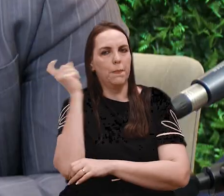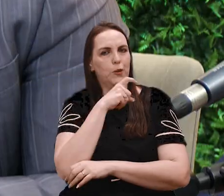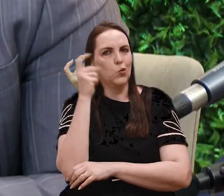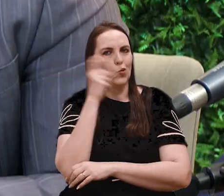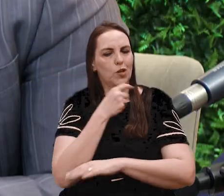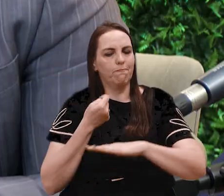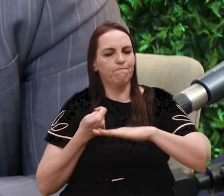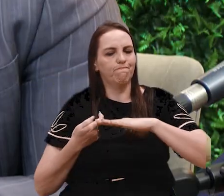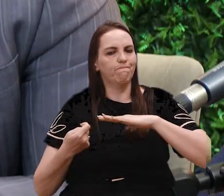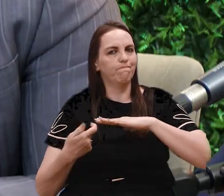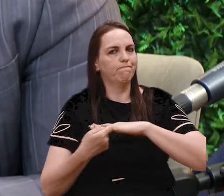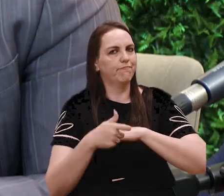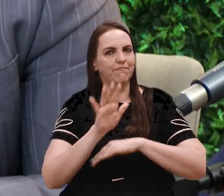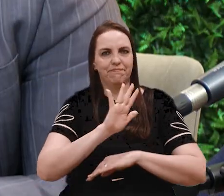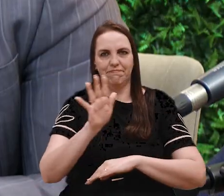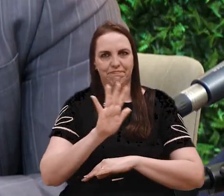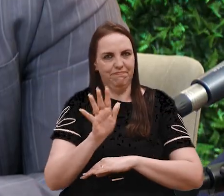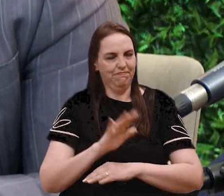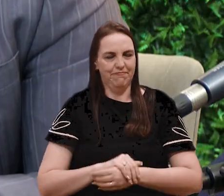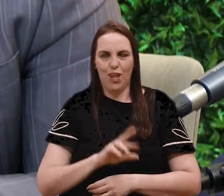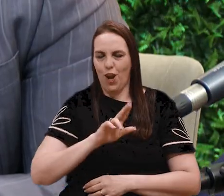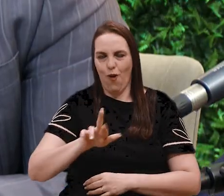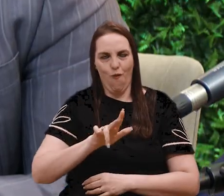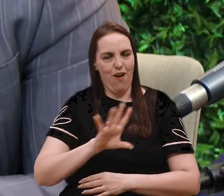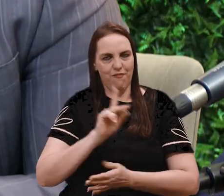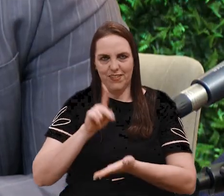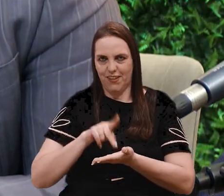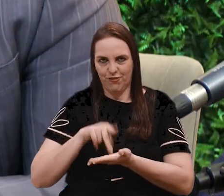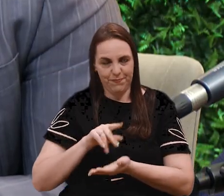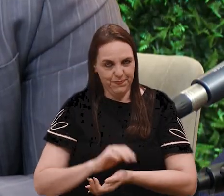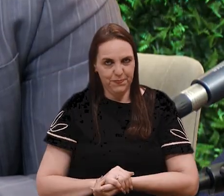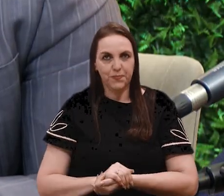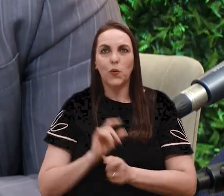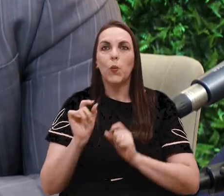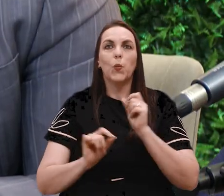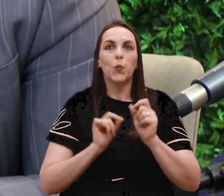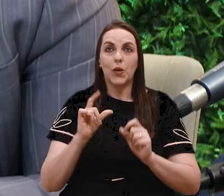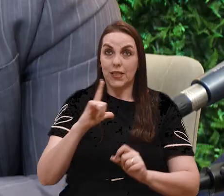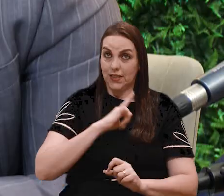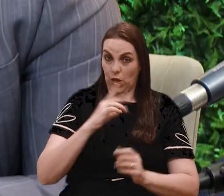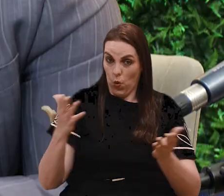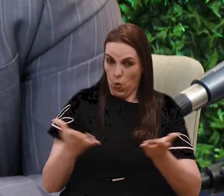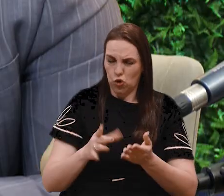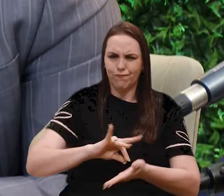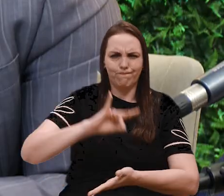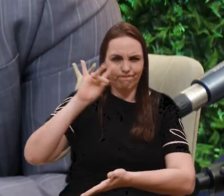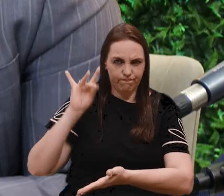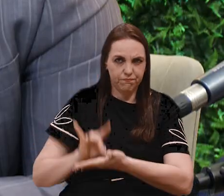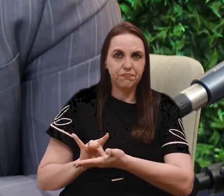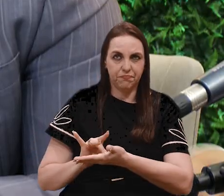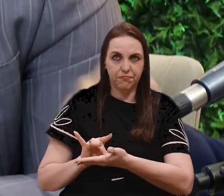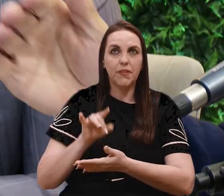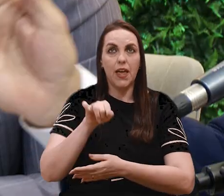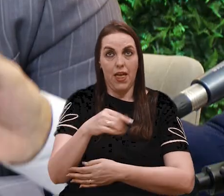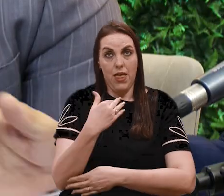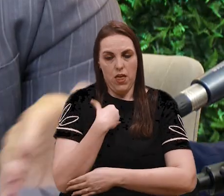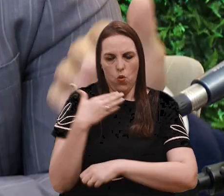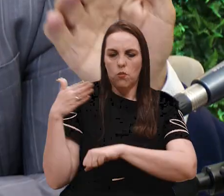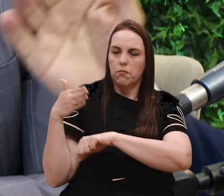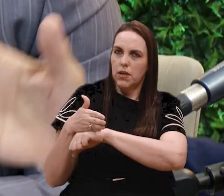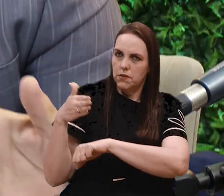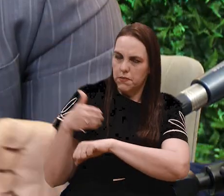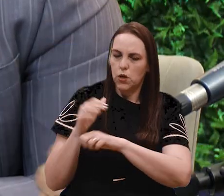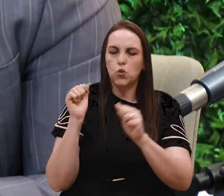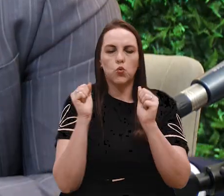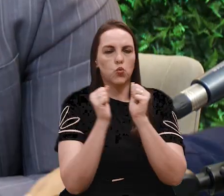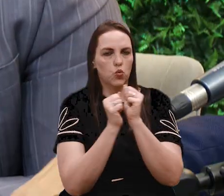news, é mentira, né? O que tem hoje de concreto é que eu participei, junto com o Sartor,